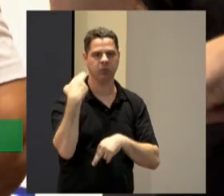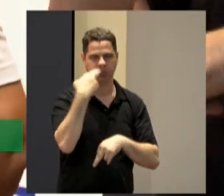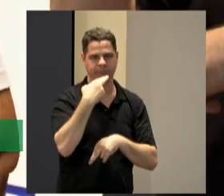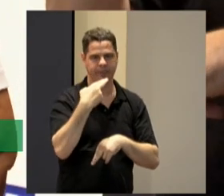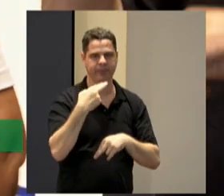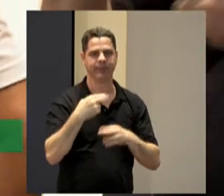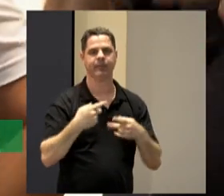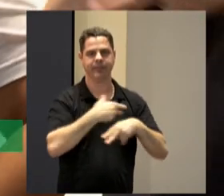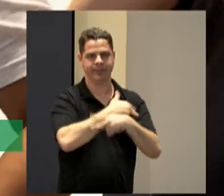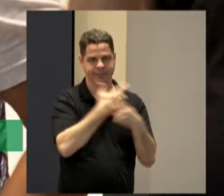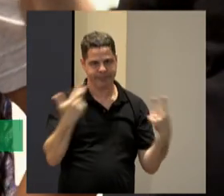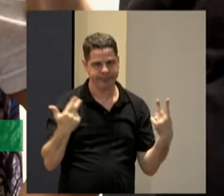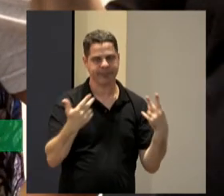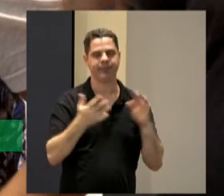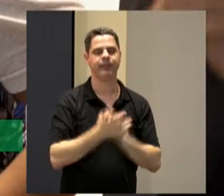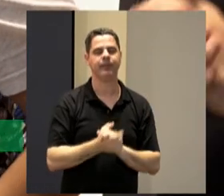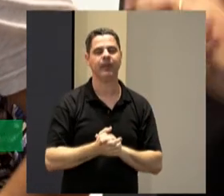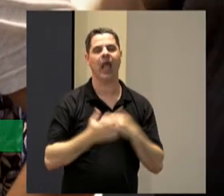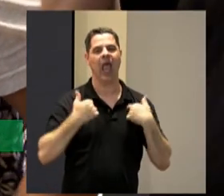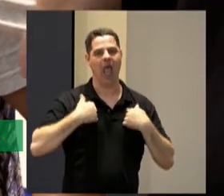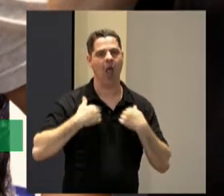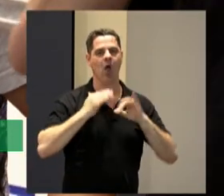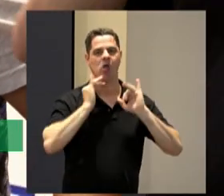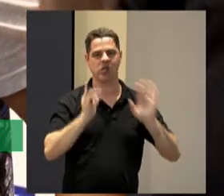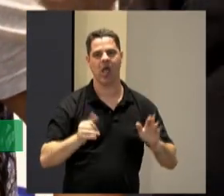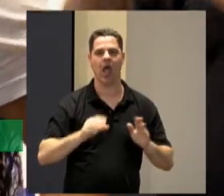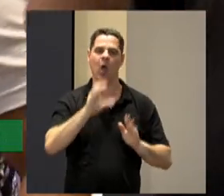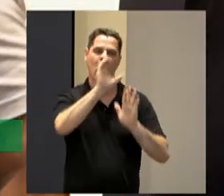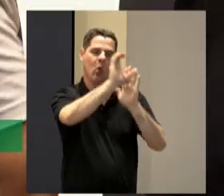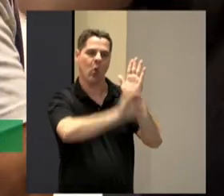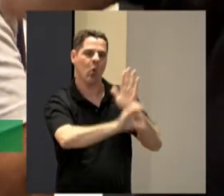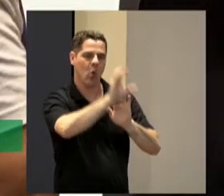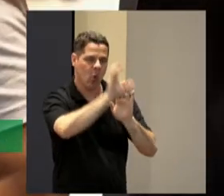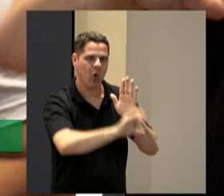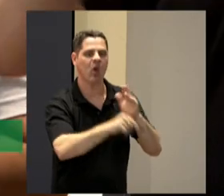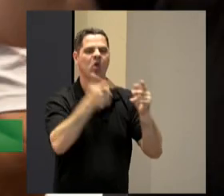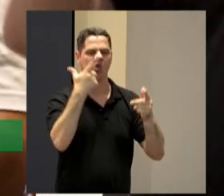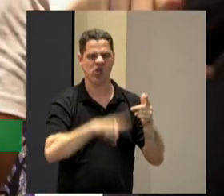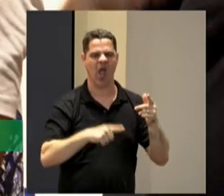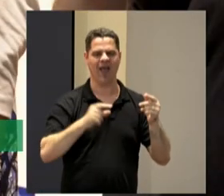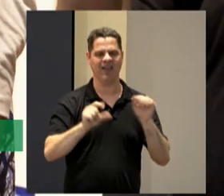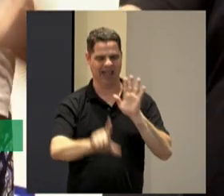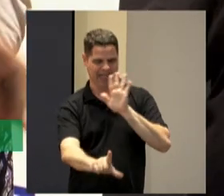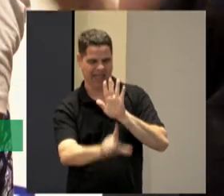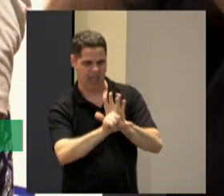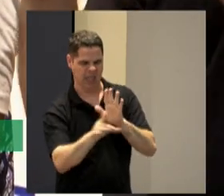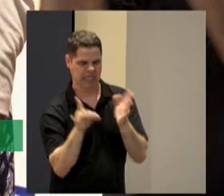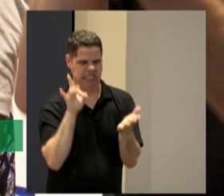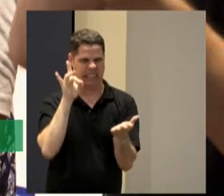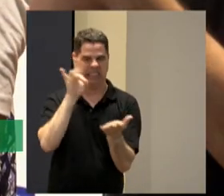tivemos. Então, eu trazendo a matriz como ápice da implementação da Lei